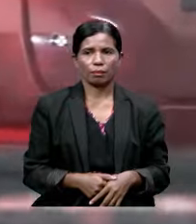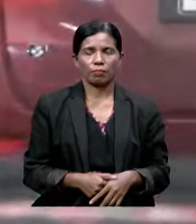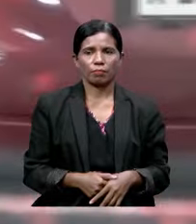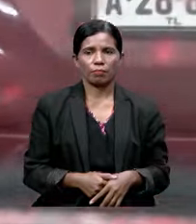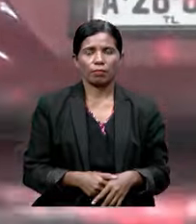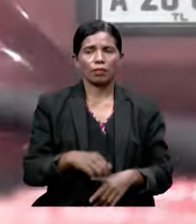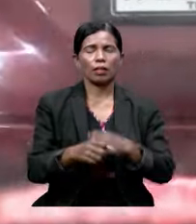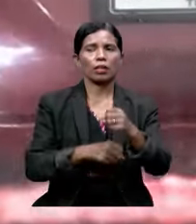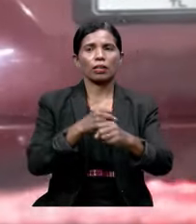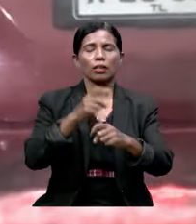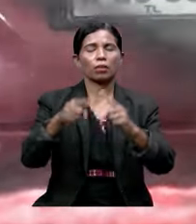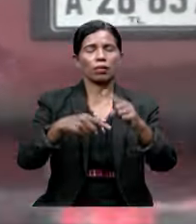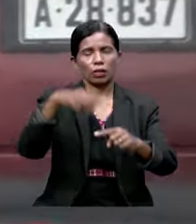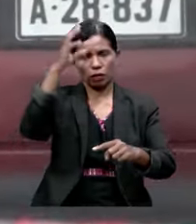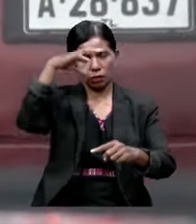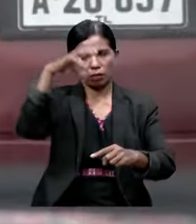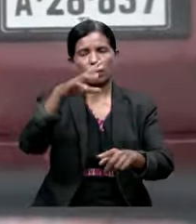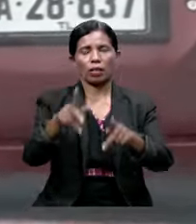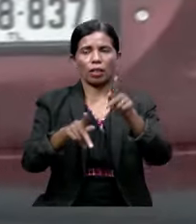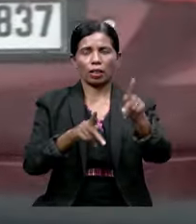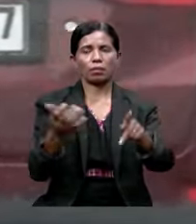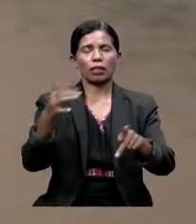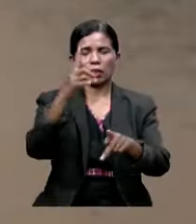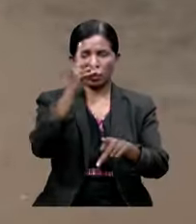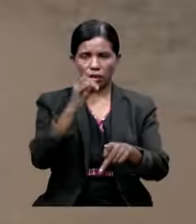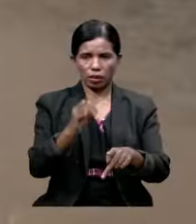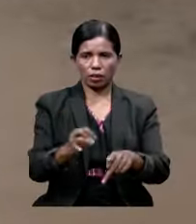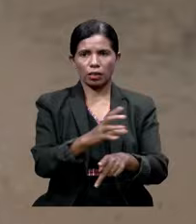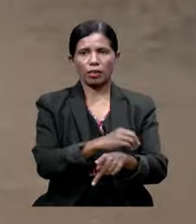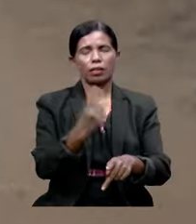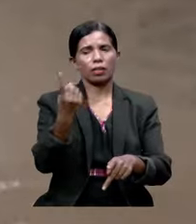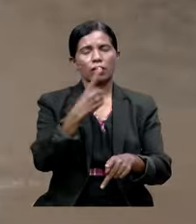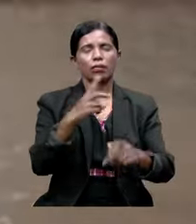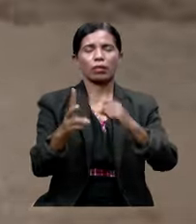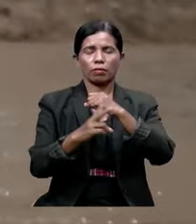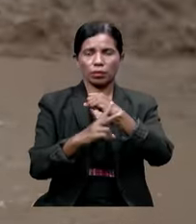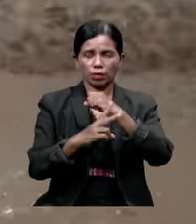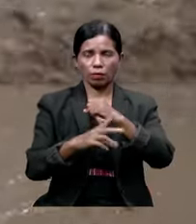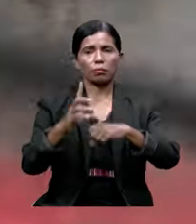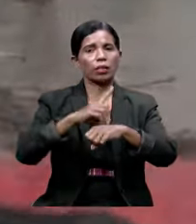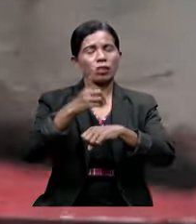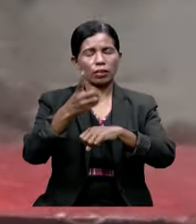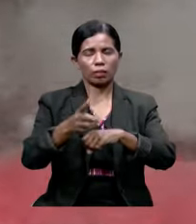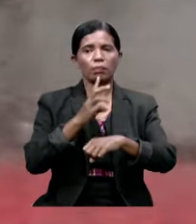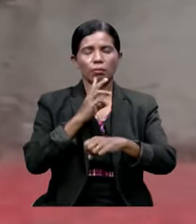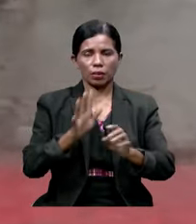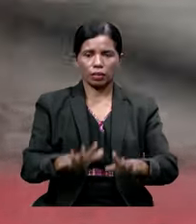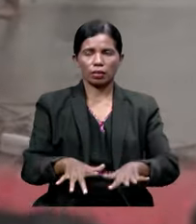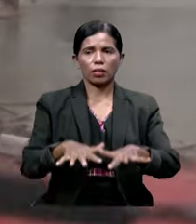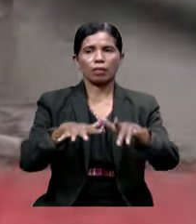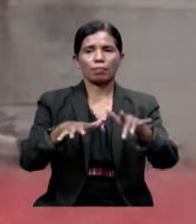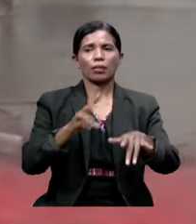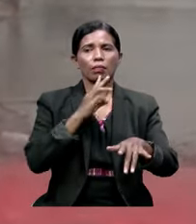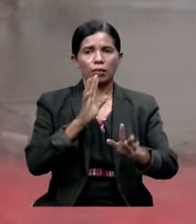Kada tinan banhira udan monurai, komunidade e a capital Dili sempre sai vítima ba inundação. Inundação